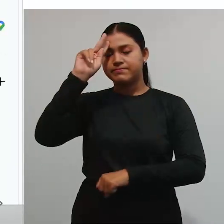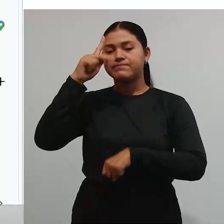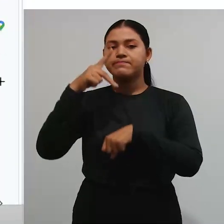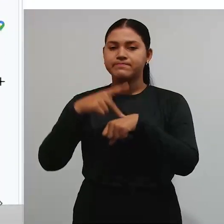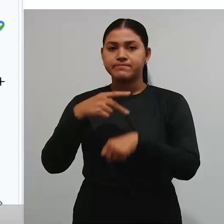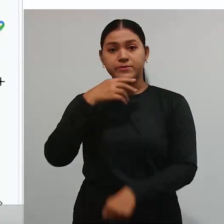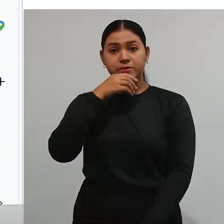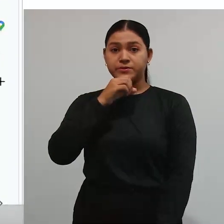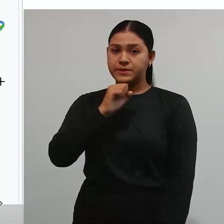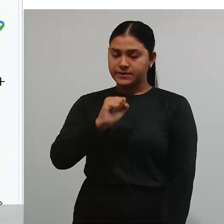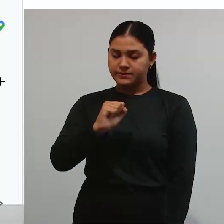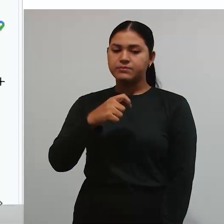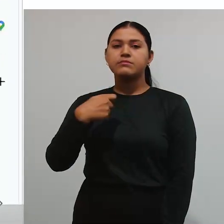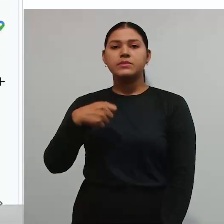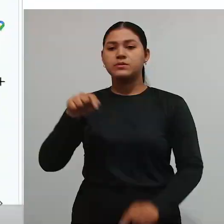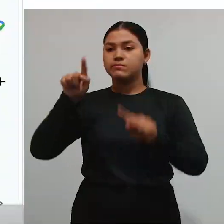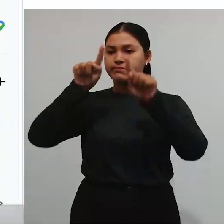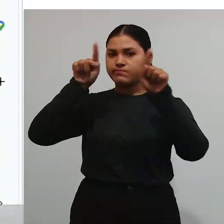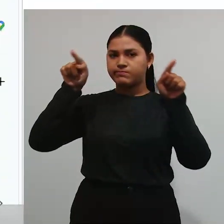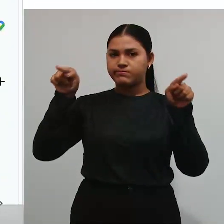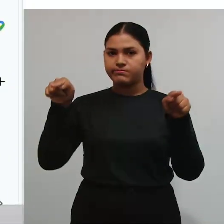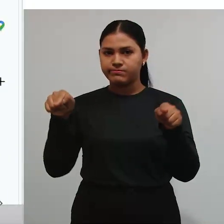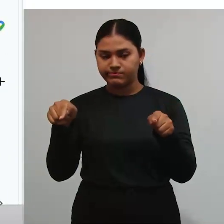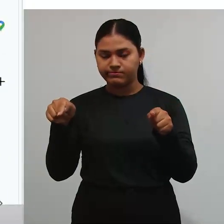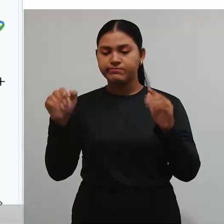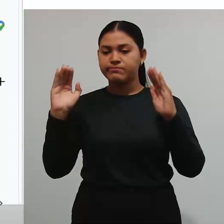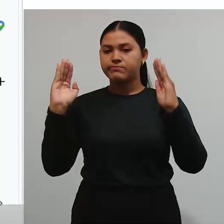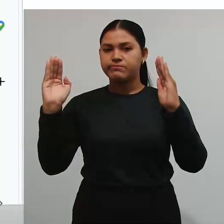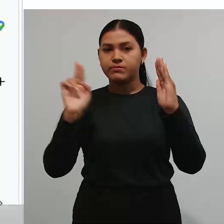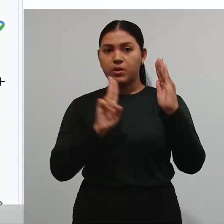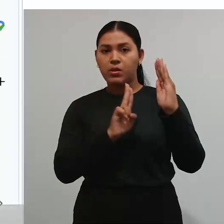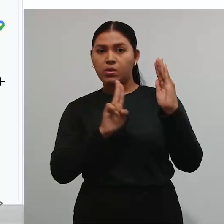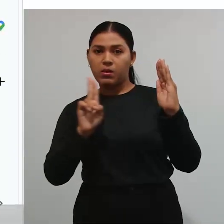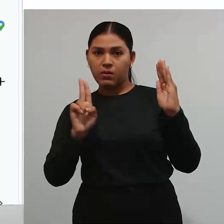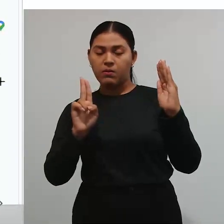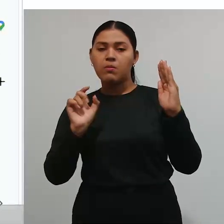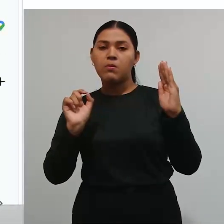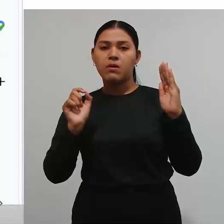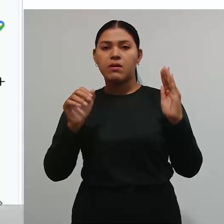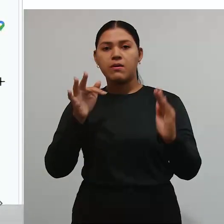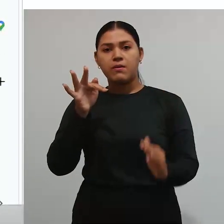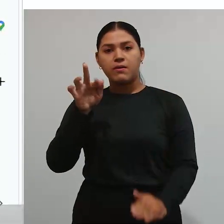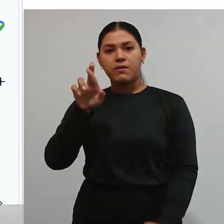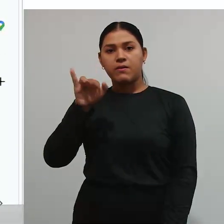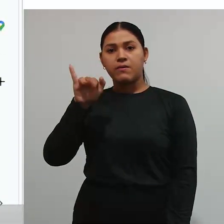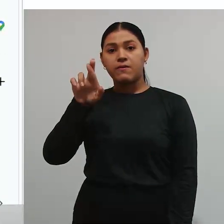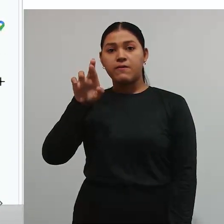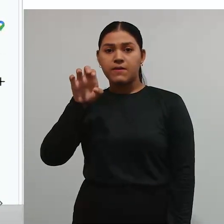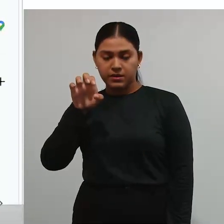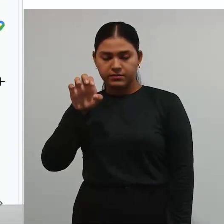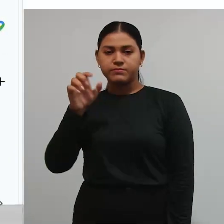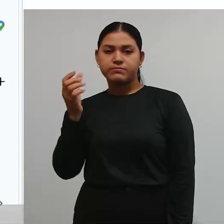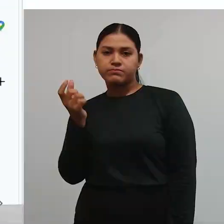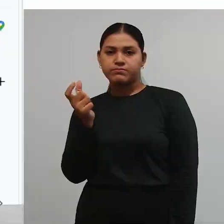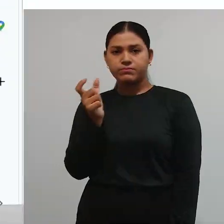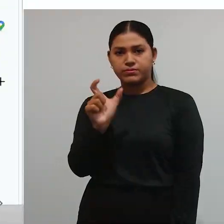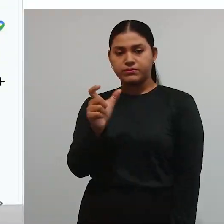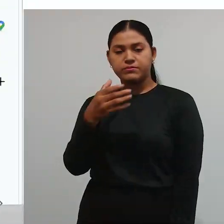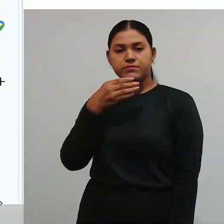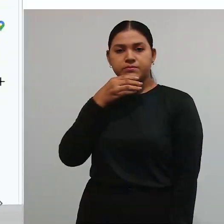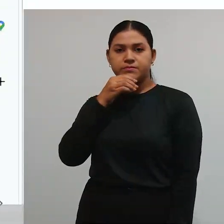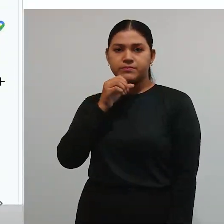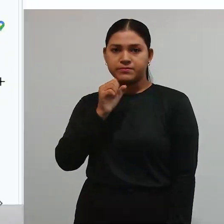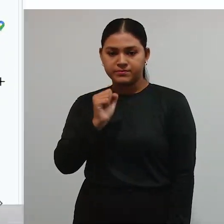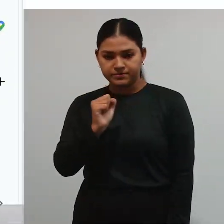abro parênteses e coloco o nome do autor, o sobrenome. Nesse caso, é Paulo Freire, então Freire,